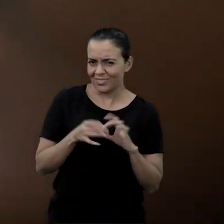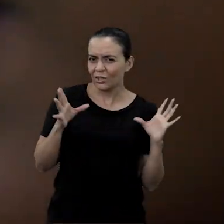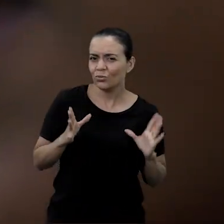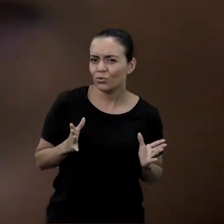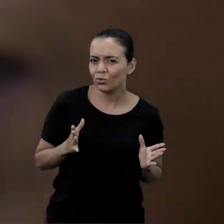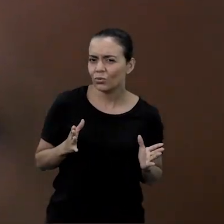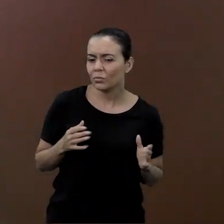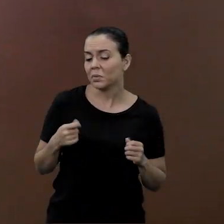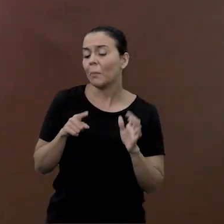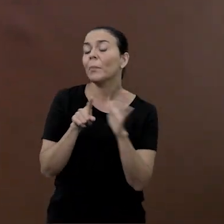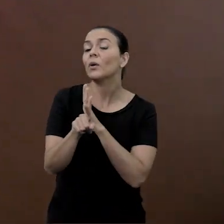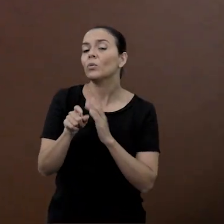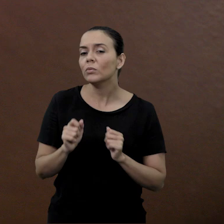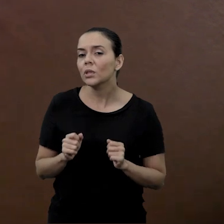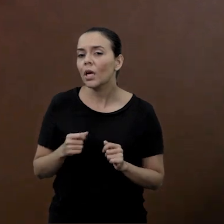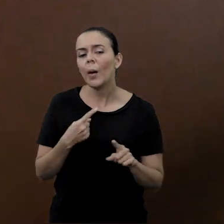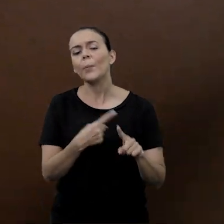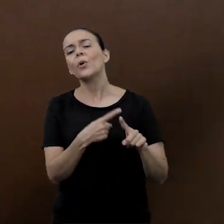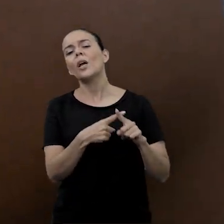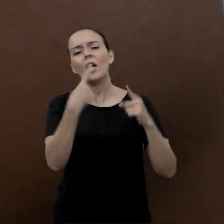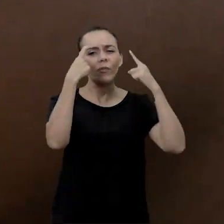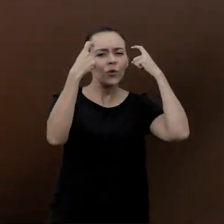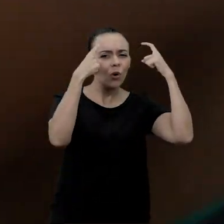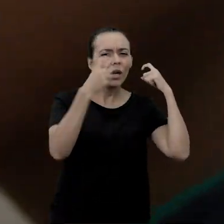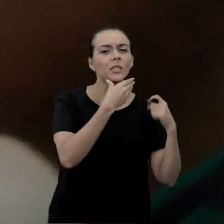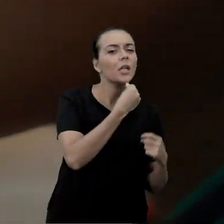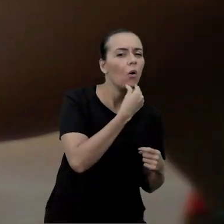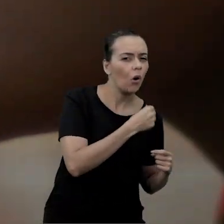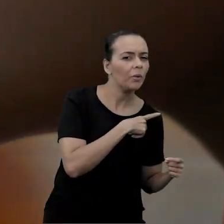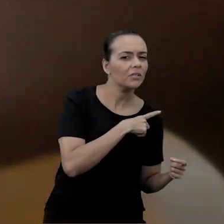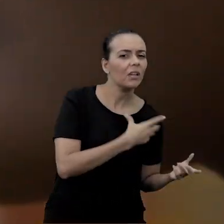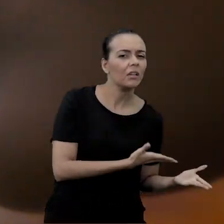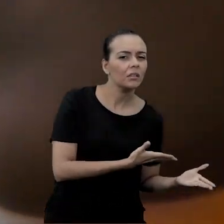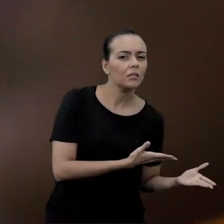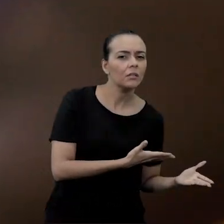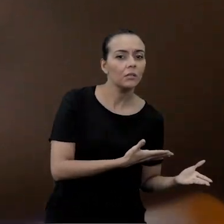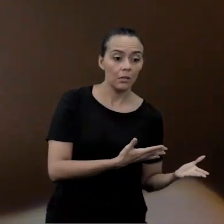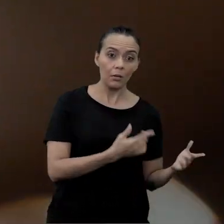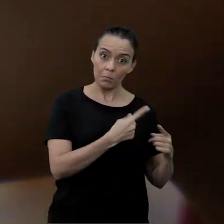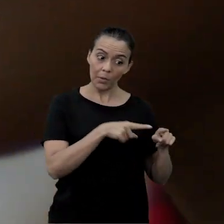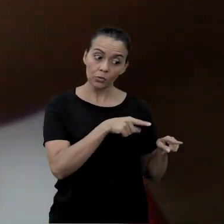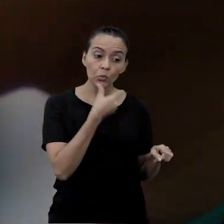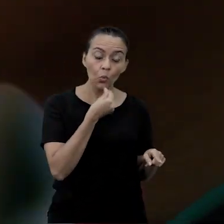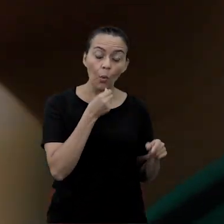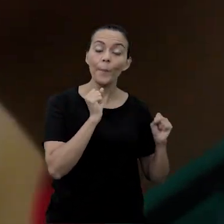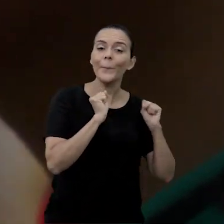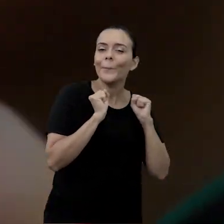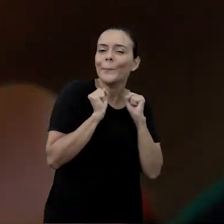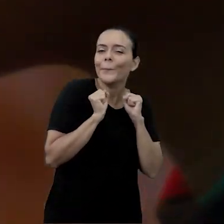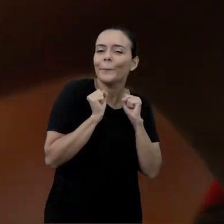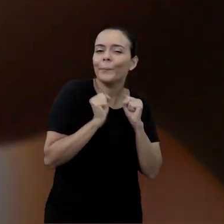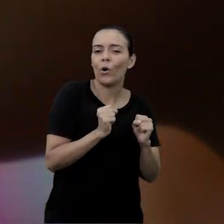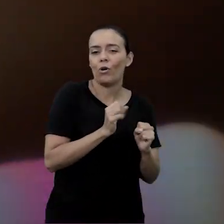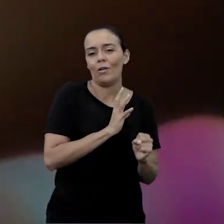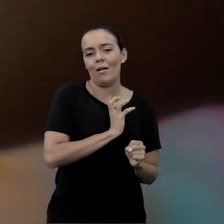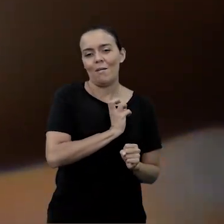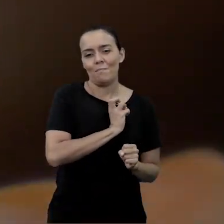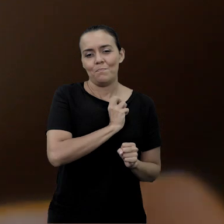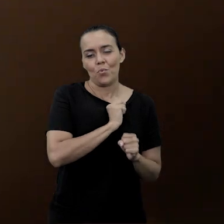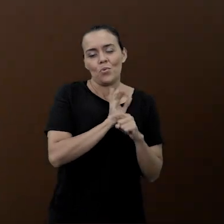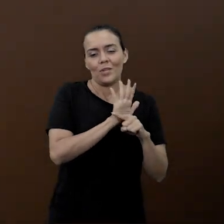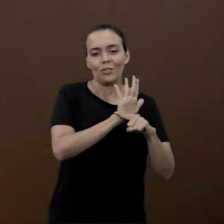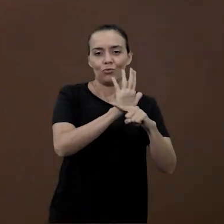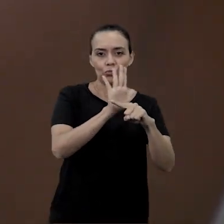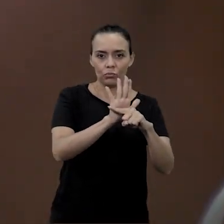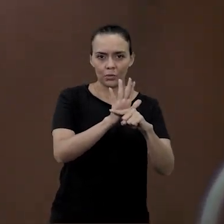pergunta de gênero também. Por que eu permito ao homem ser violento? Por que eu não permito ao homem ser amoroso e solidário? Né? Por que isso quer dizer que ele